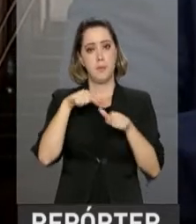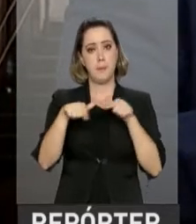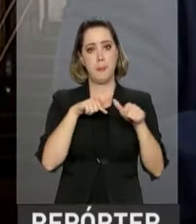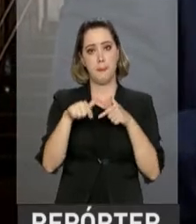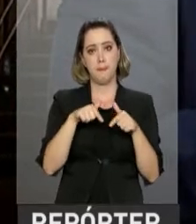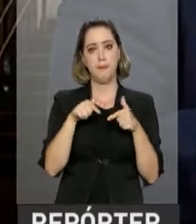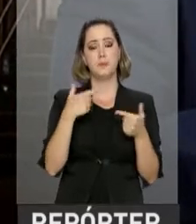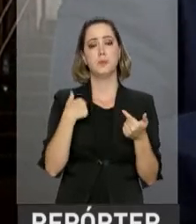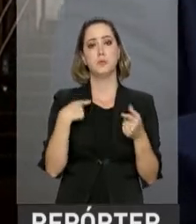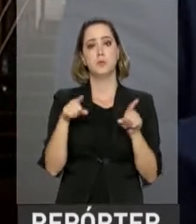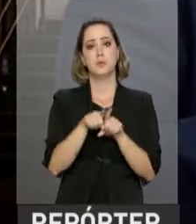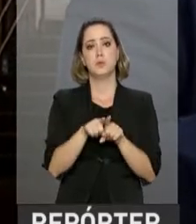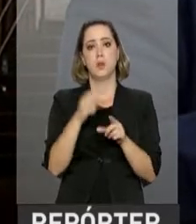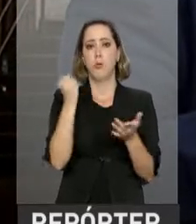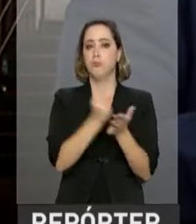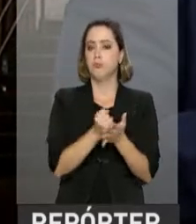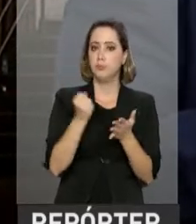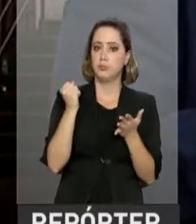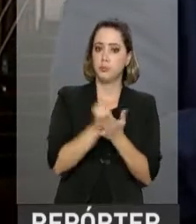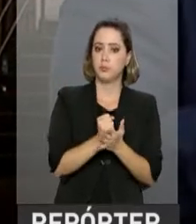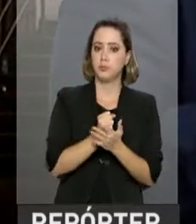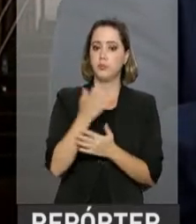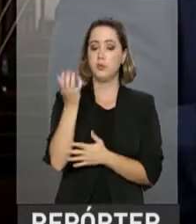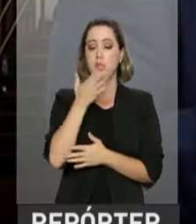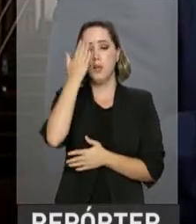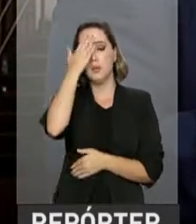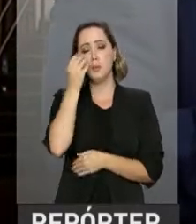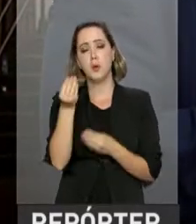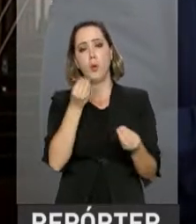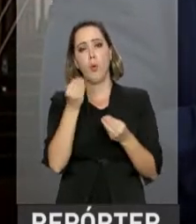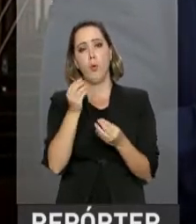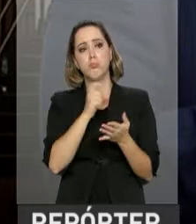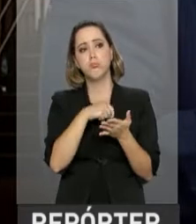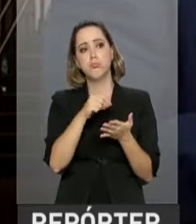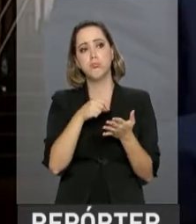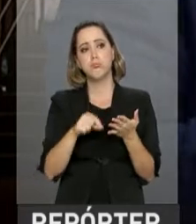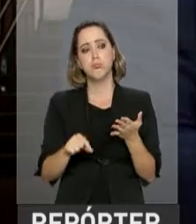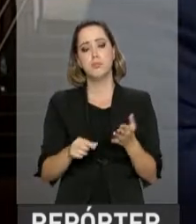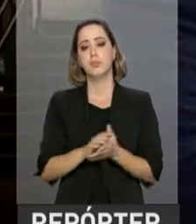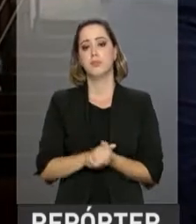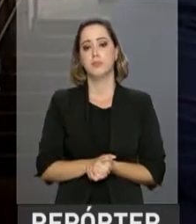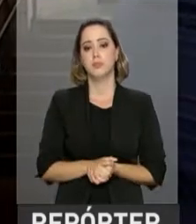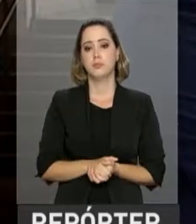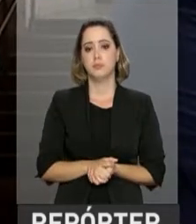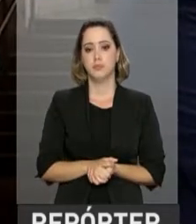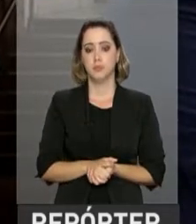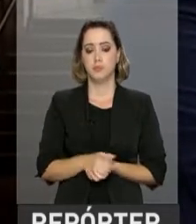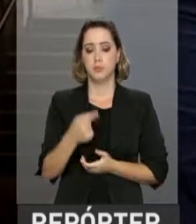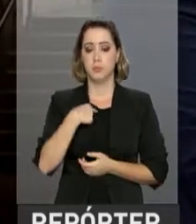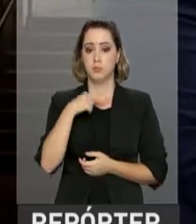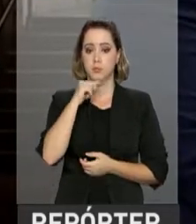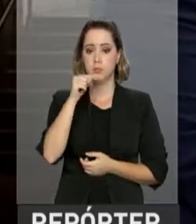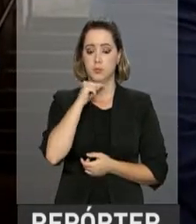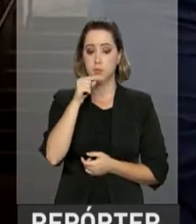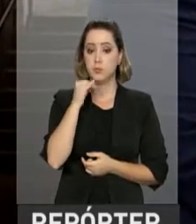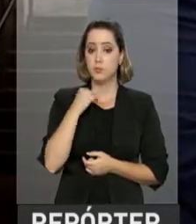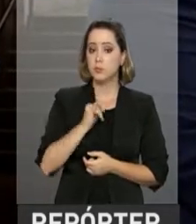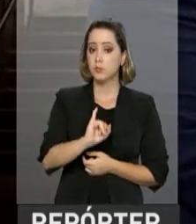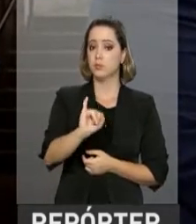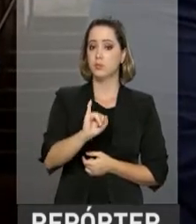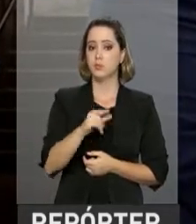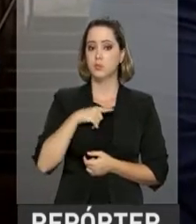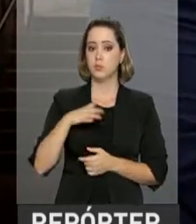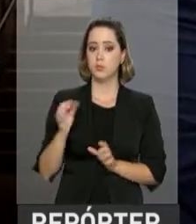uma empresa com carteira assinada e ela quer saber como ela preenche esta declaração então a minha dúvida efe